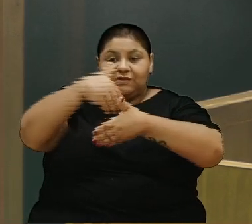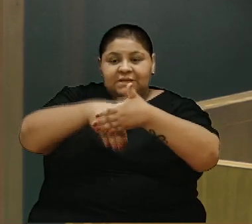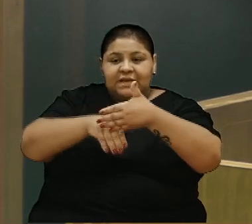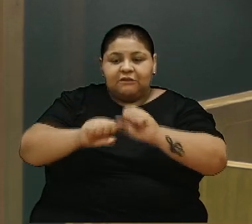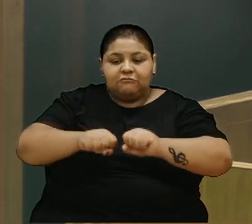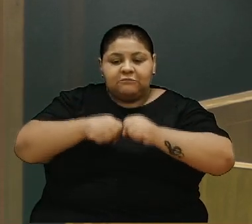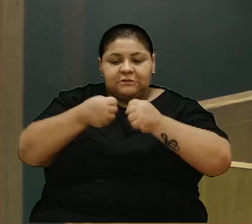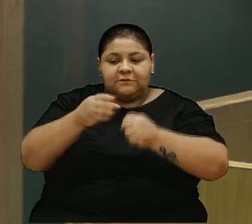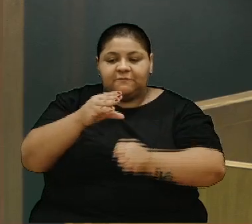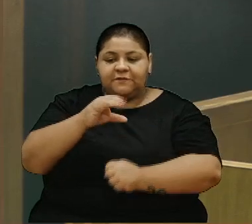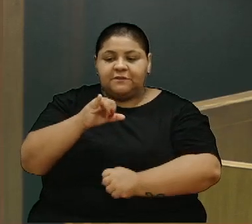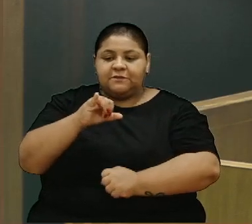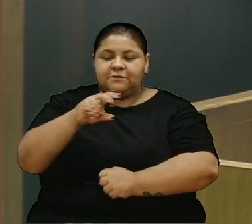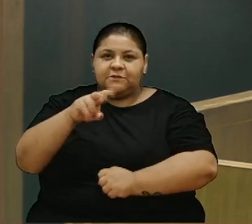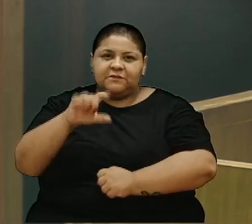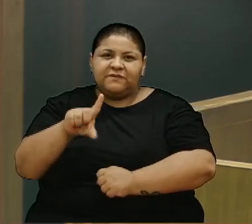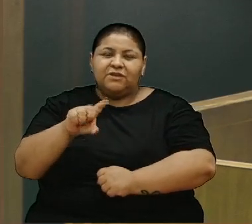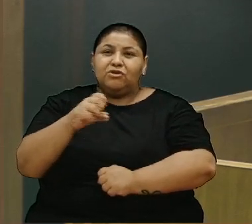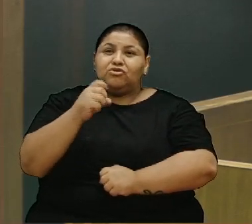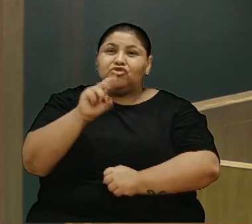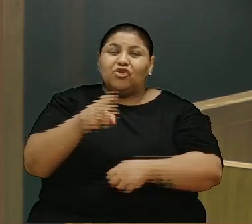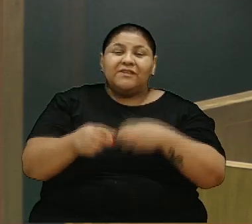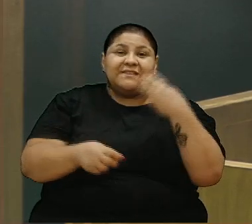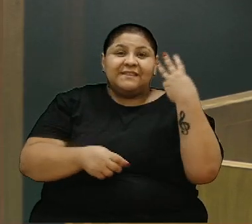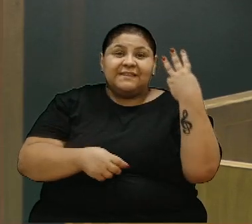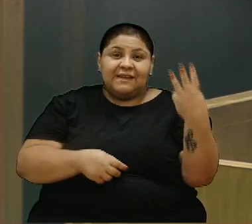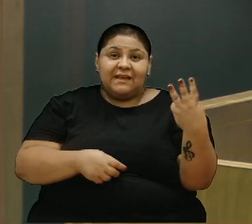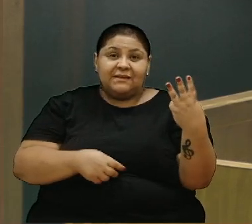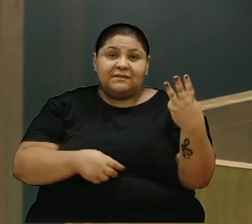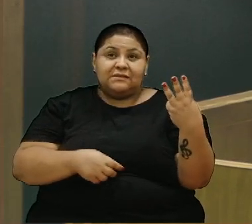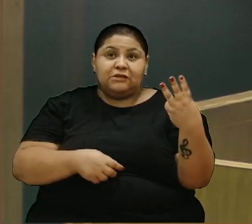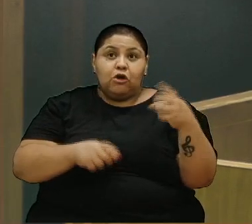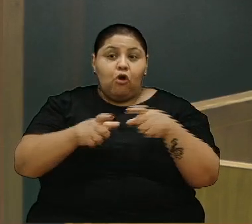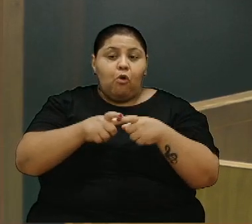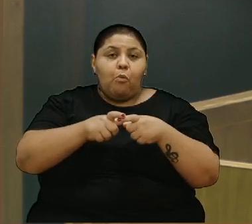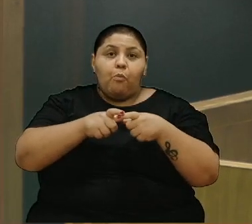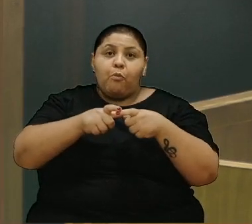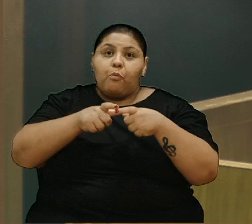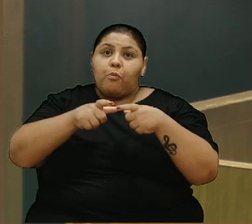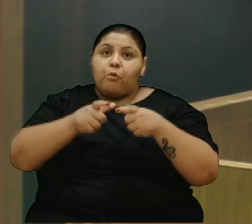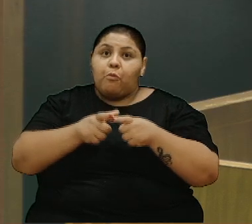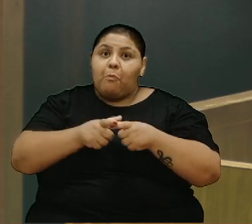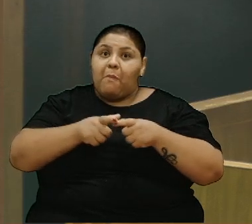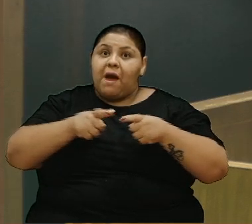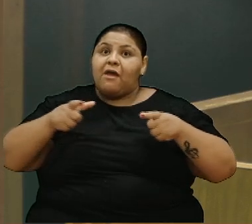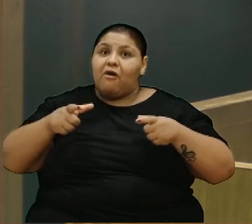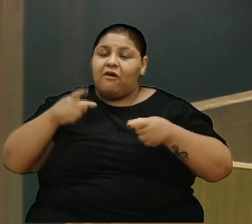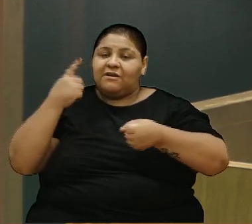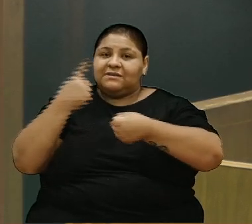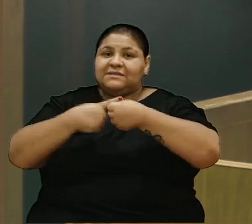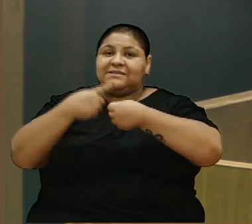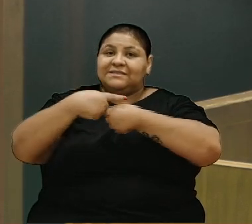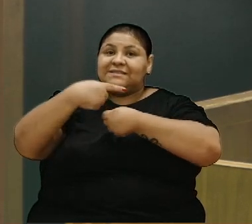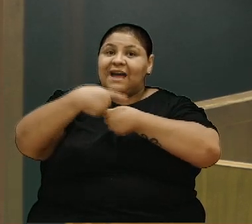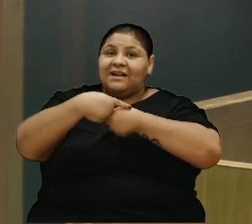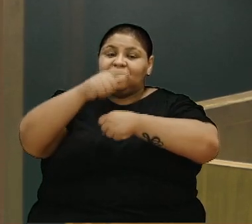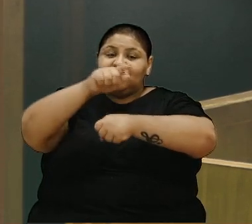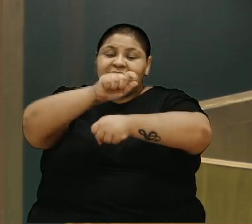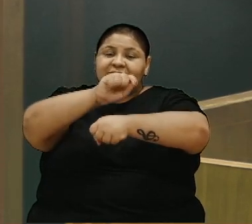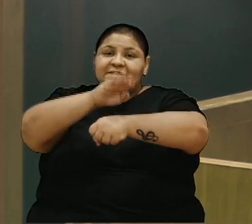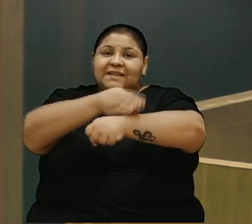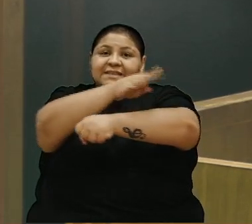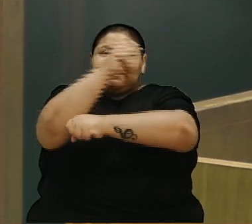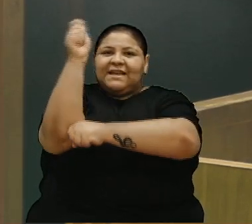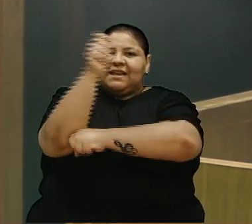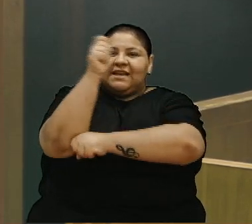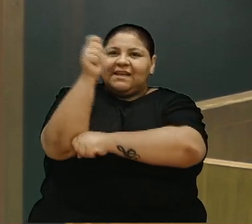para um município de 500 mil de habitantes, para o maior município da Serra Gaúcha, com a nossa,